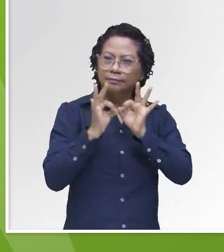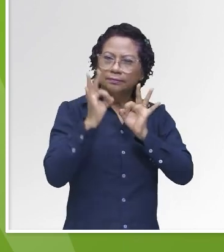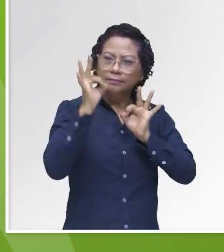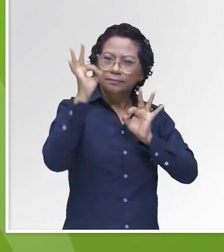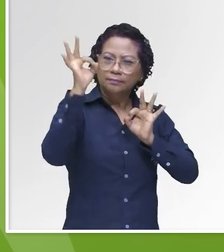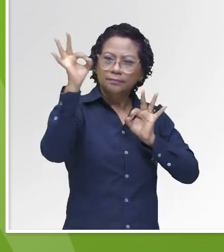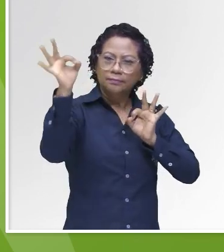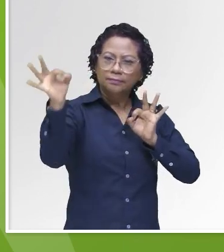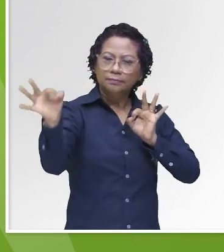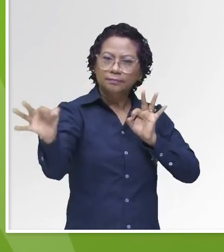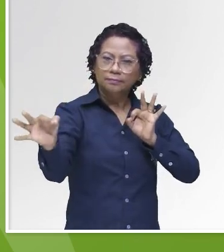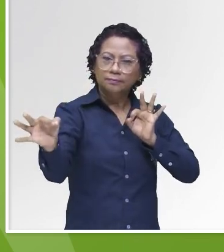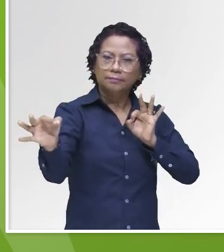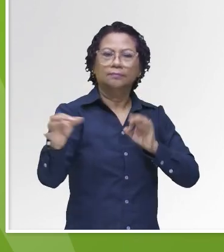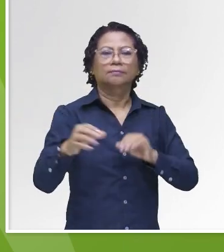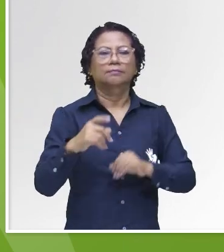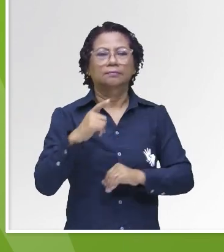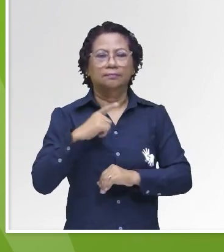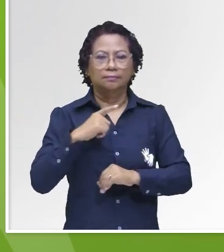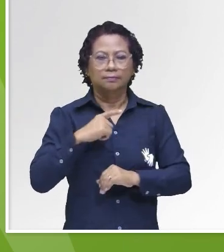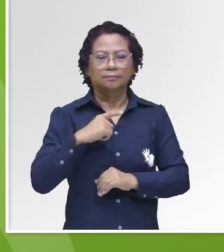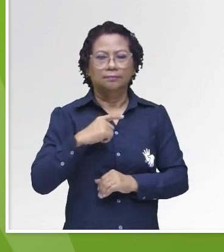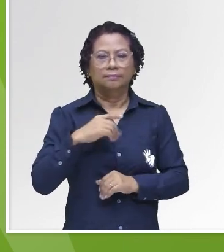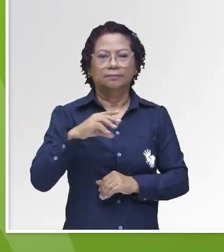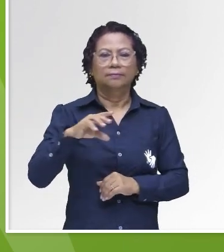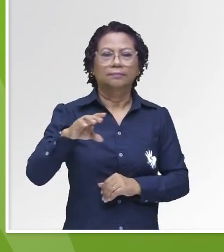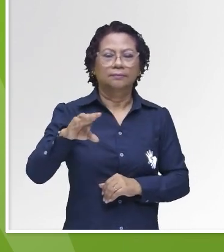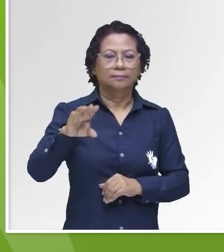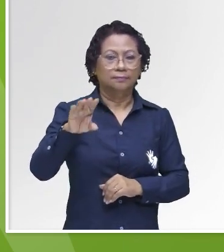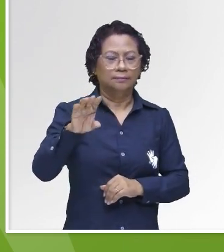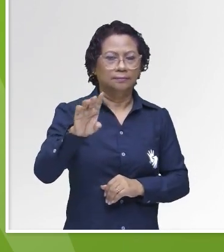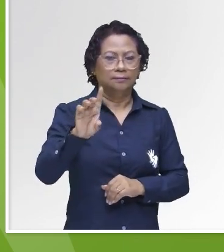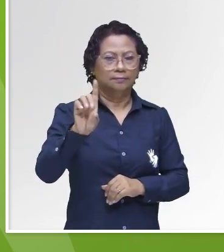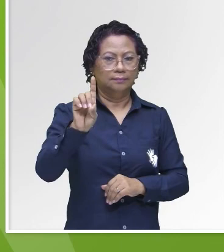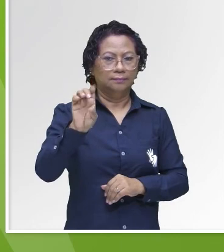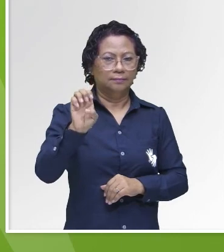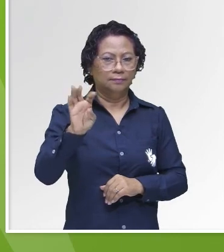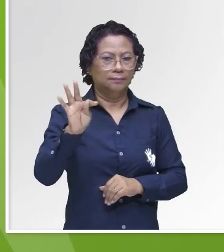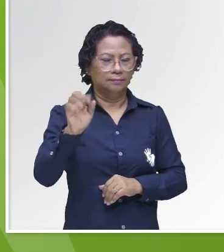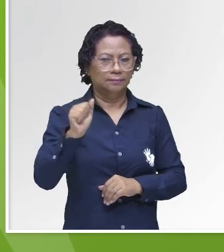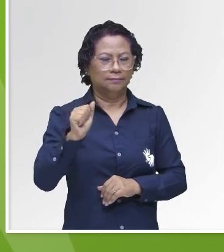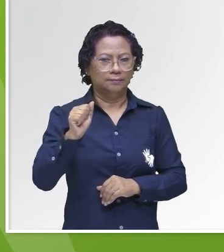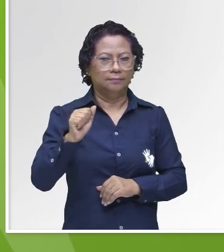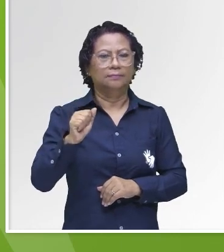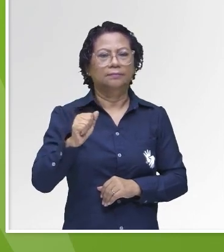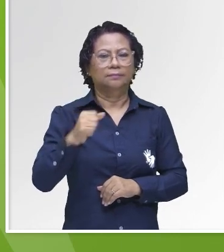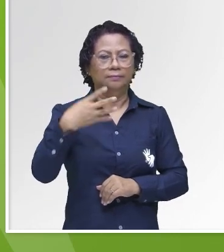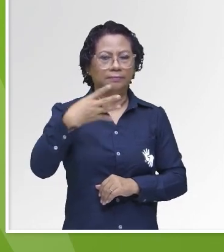forma, o θ, tem que ser igual a 45 graus, tá certo?